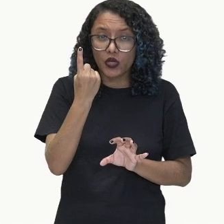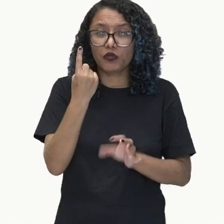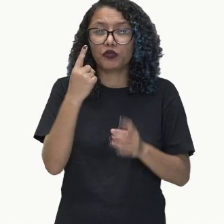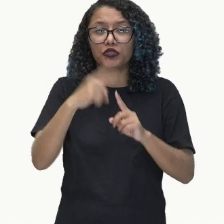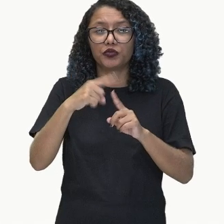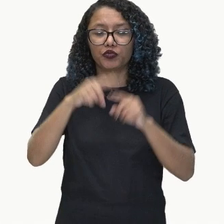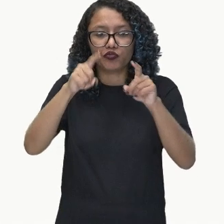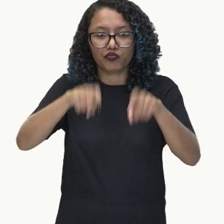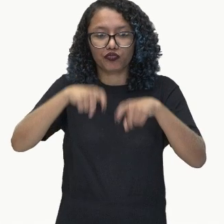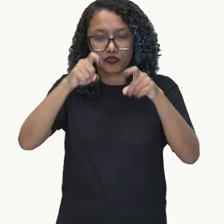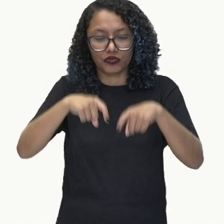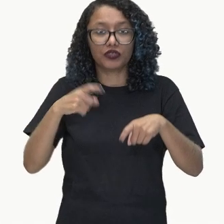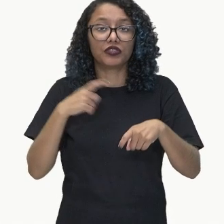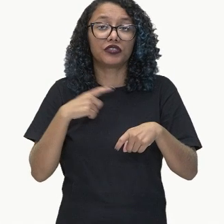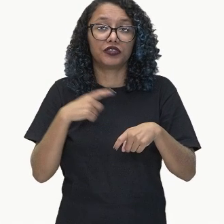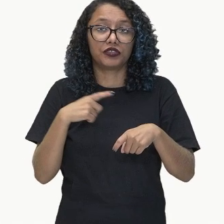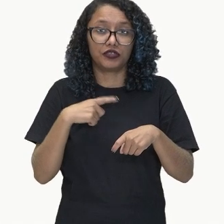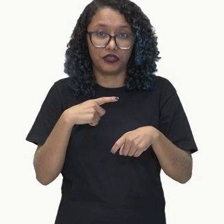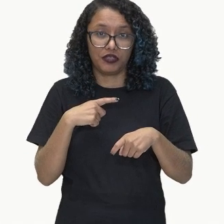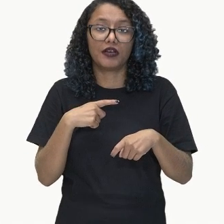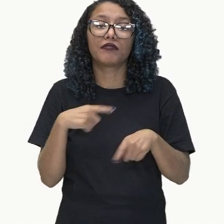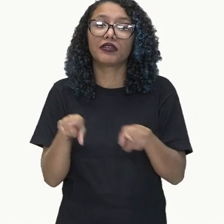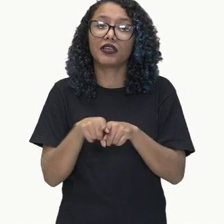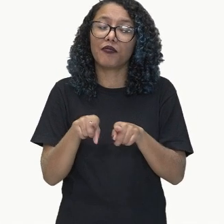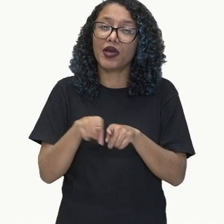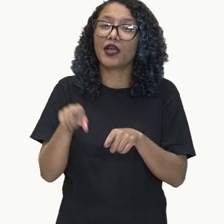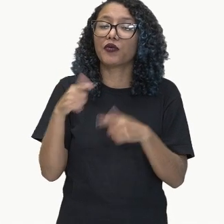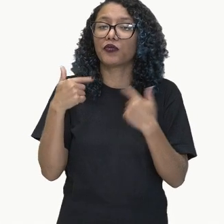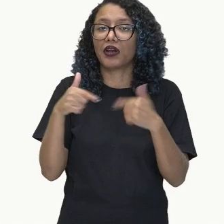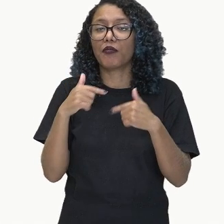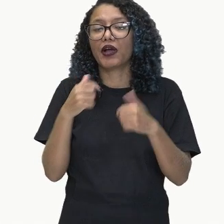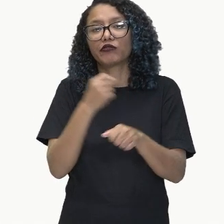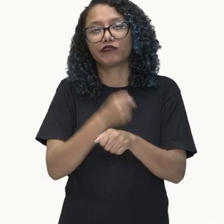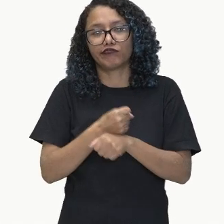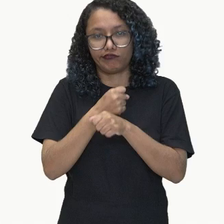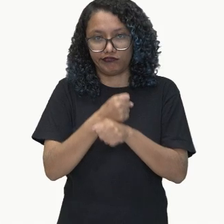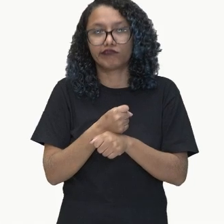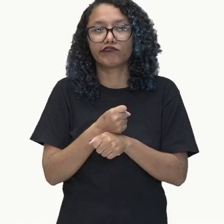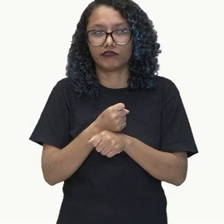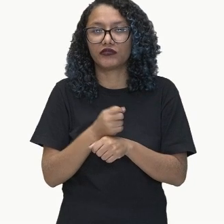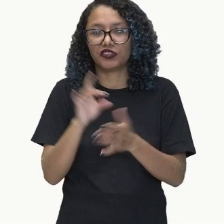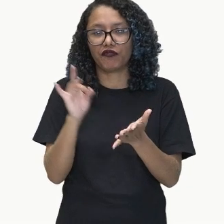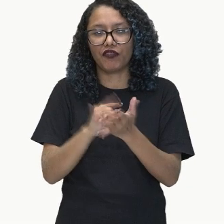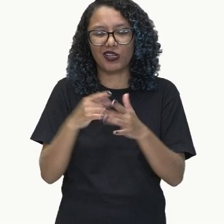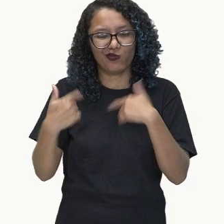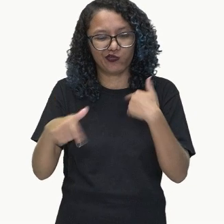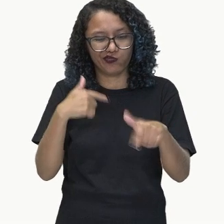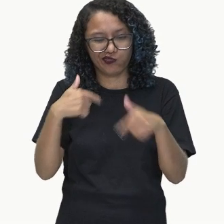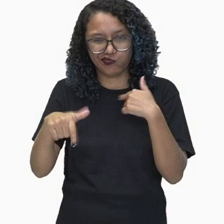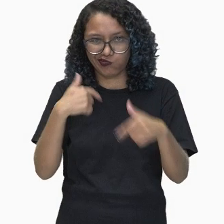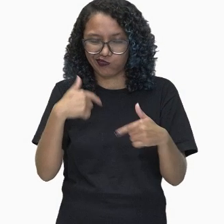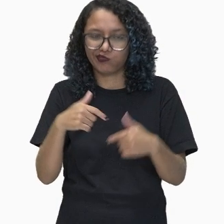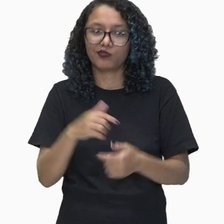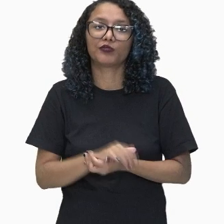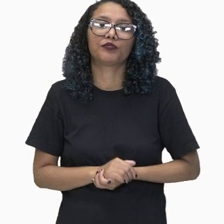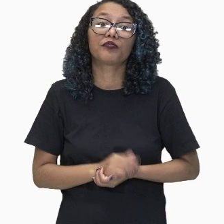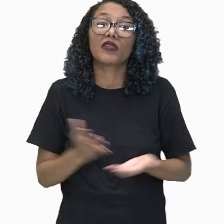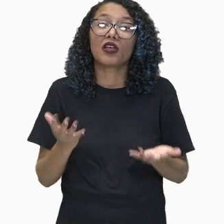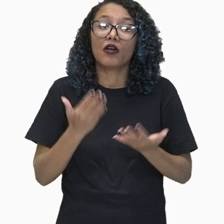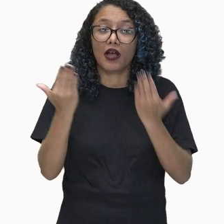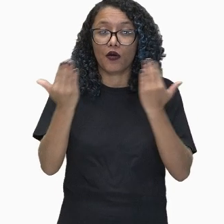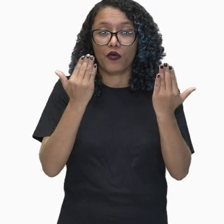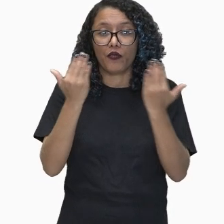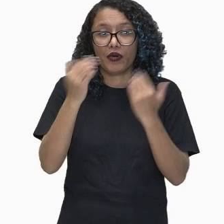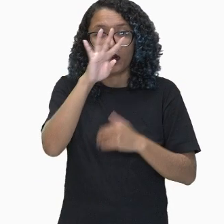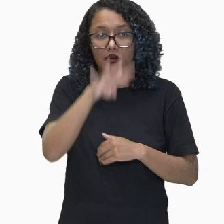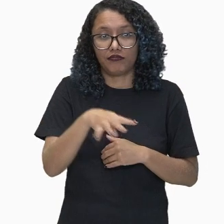ali em prática e era a mão de obra escrava que trabalhava realmente no campo. Para a gente comparar agora, a gente traz a exploração e